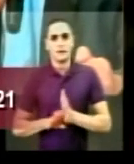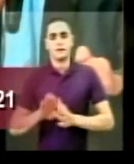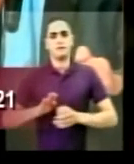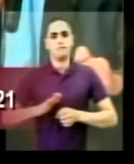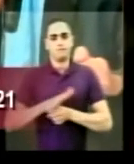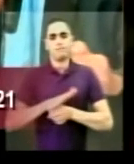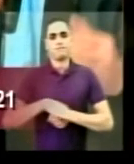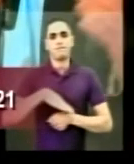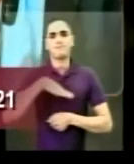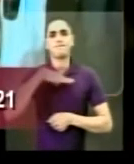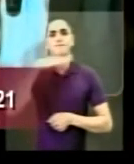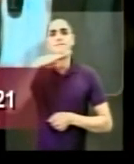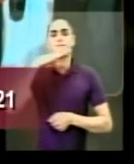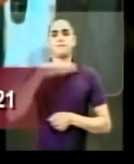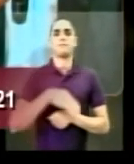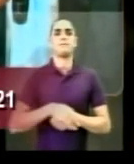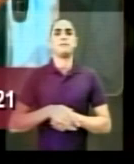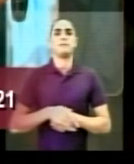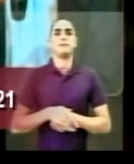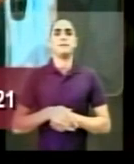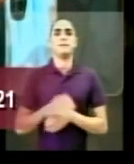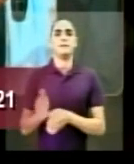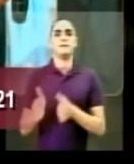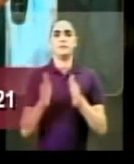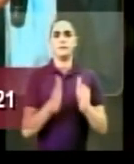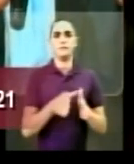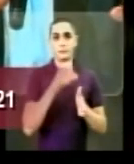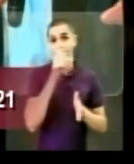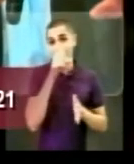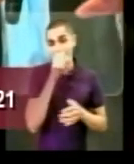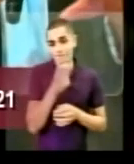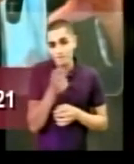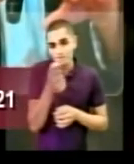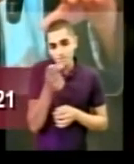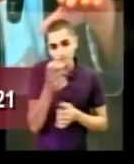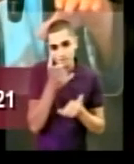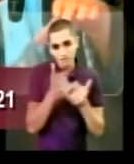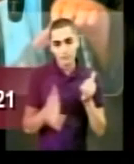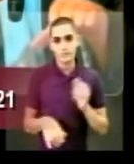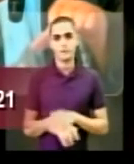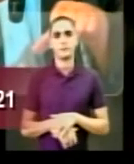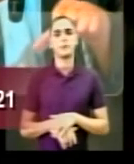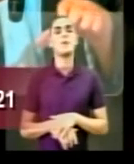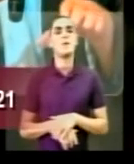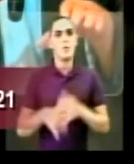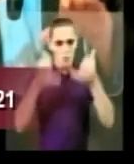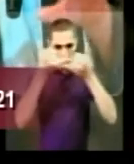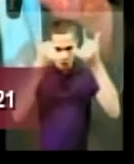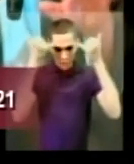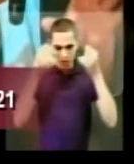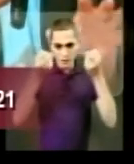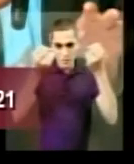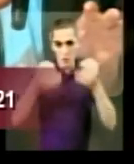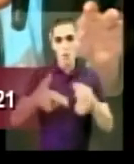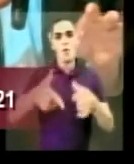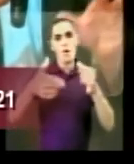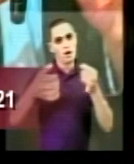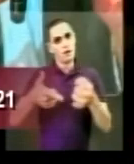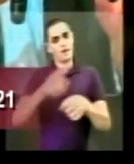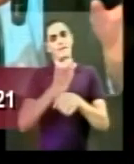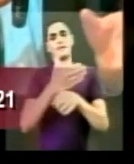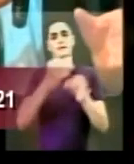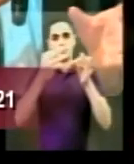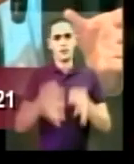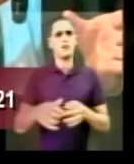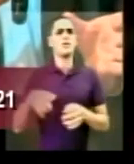fase laranja. Como a Andréia colocou bem, existe uma estabilidade hoje provisória,